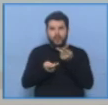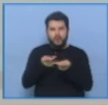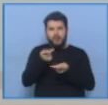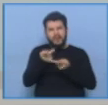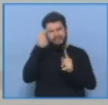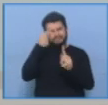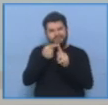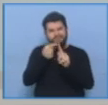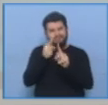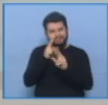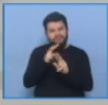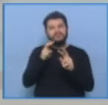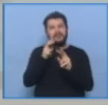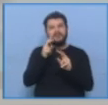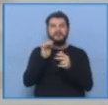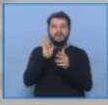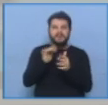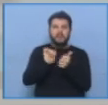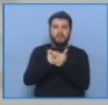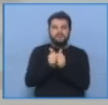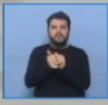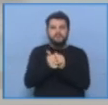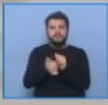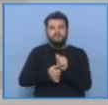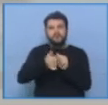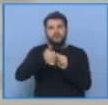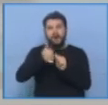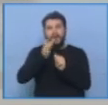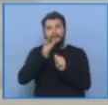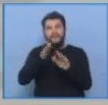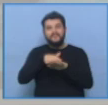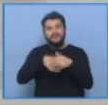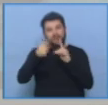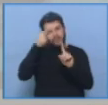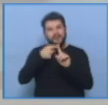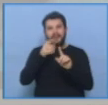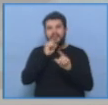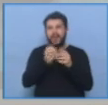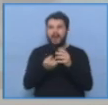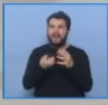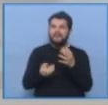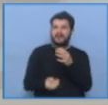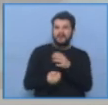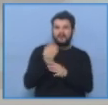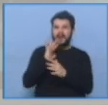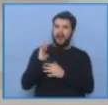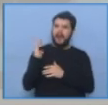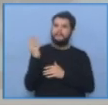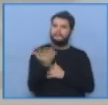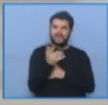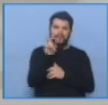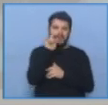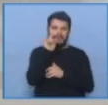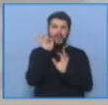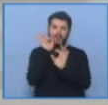perceba se há alguma melhoria, algum ajuste que possamos fazer, de forma a que ele possa gerar estes ambientes de